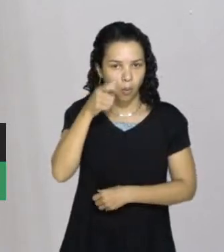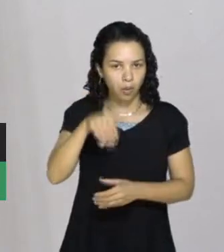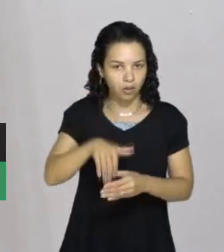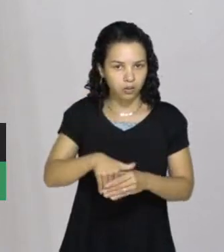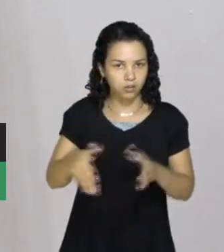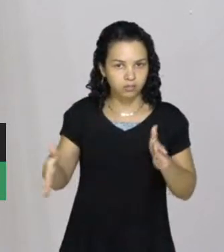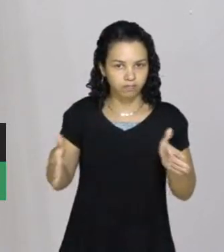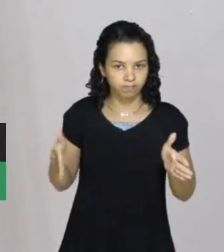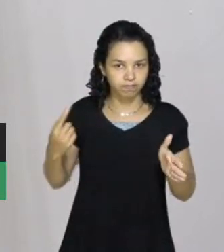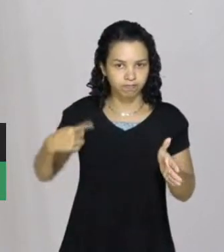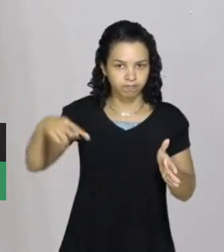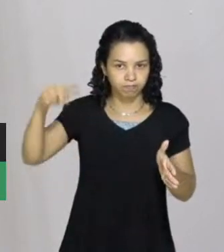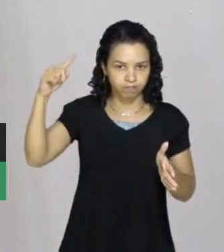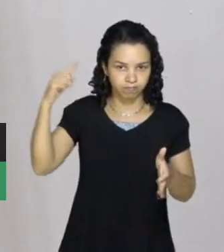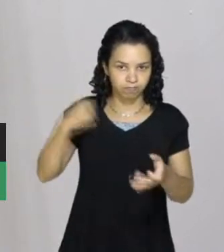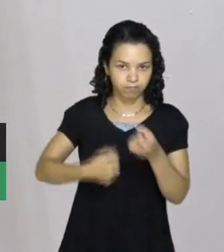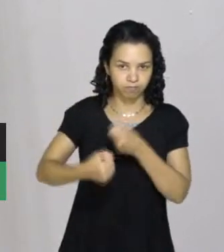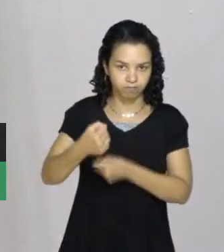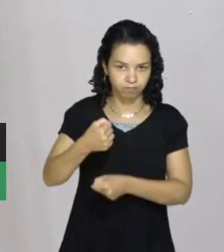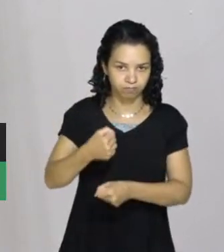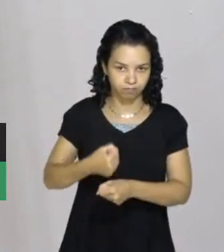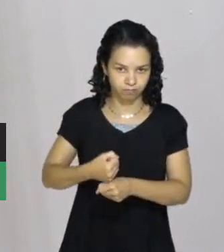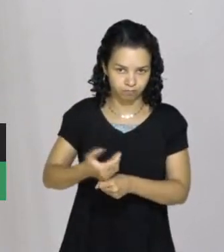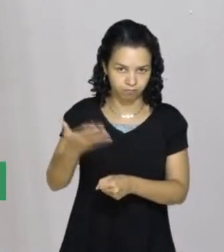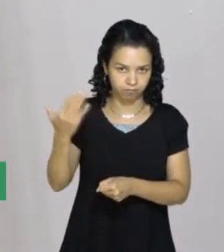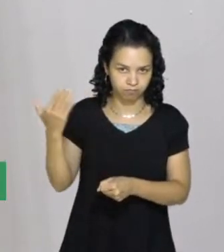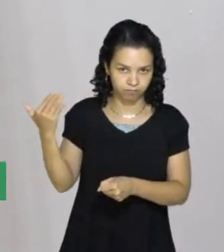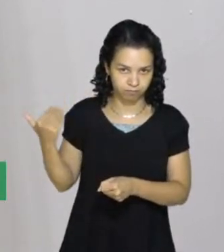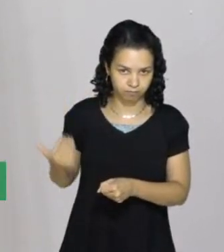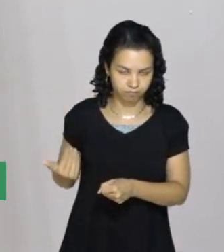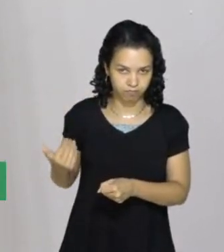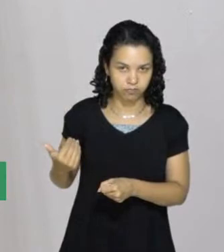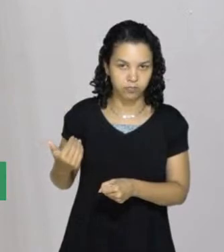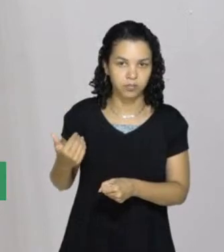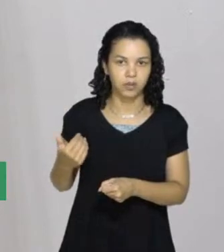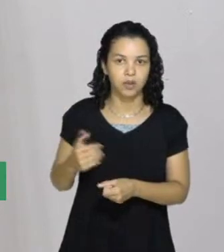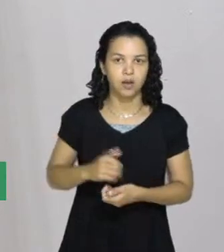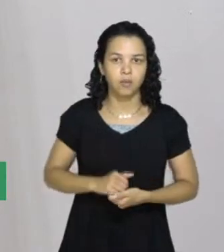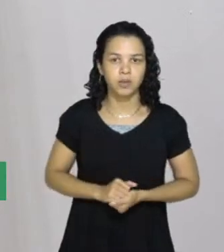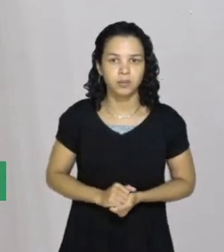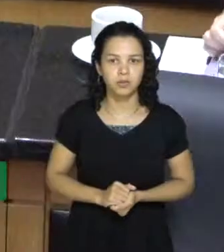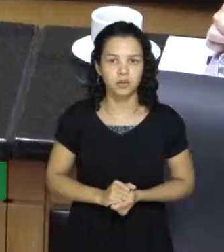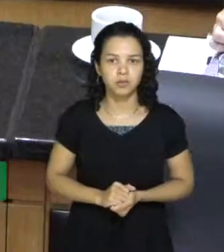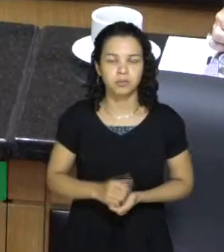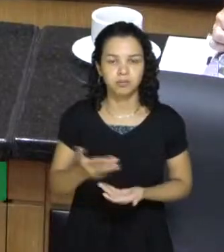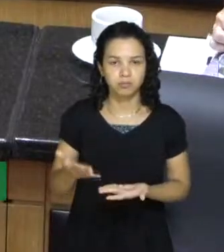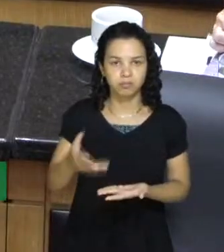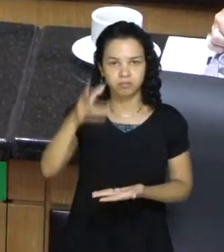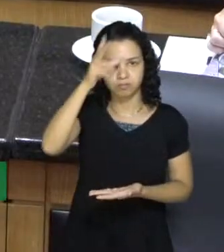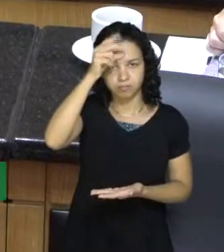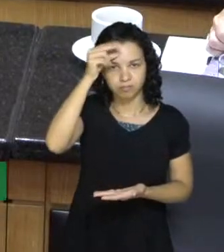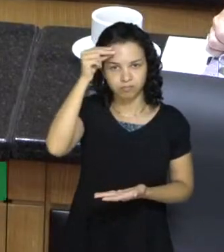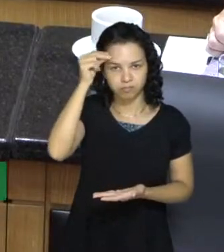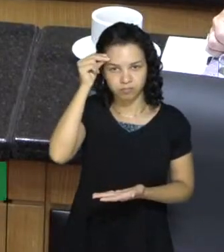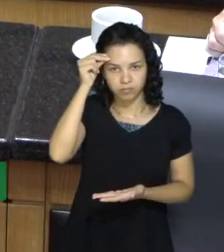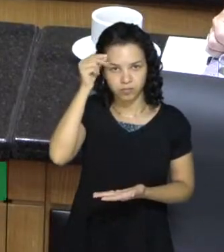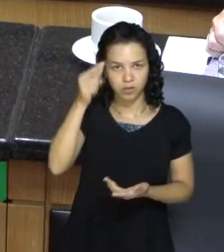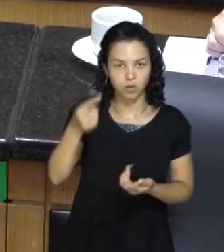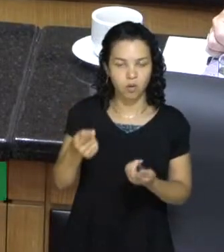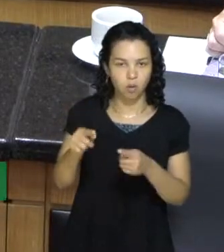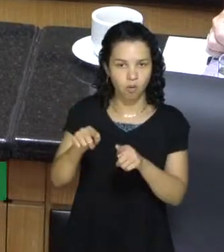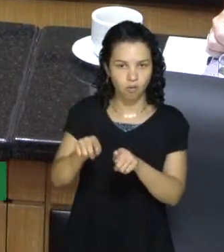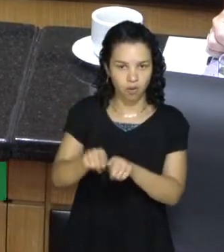microfone houveram advertências aos prefeitos que faziam convênios e acreditavam no plano mil,